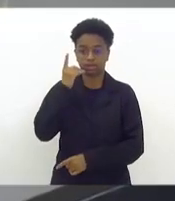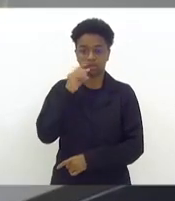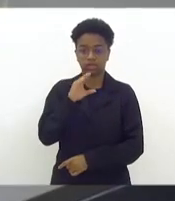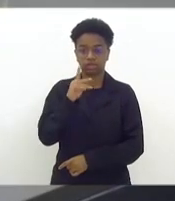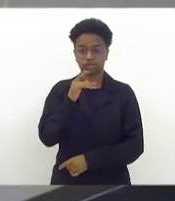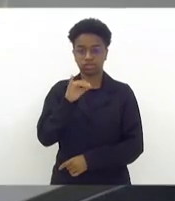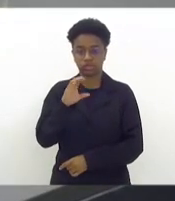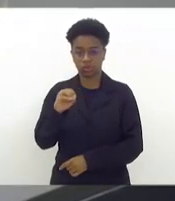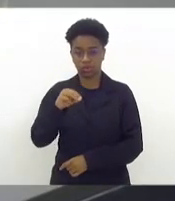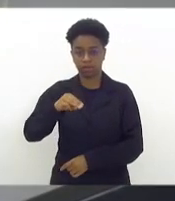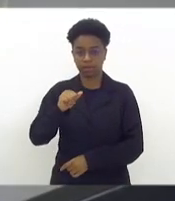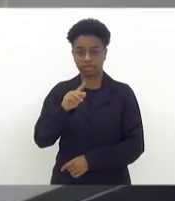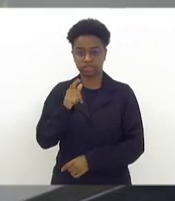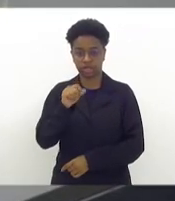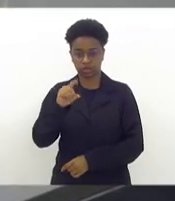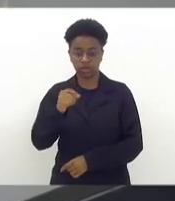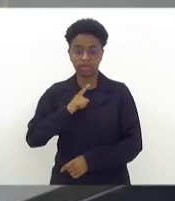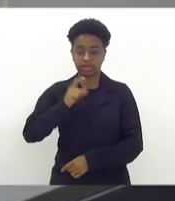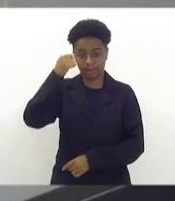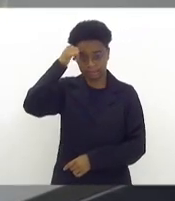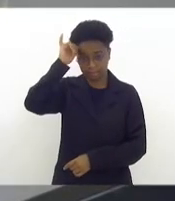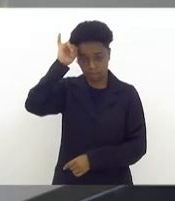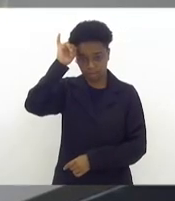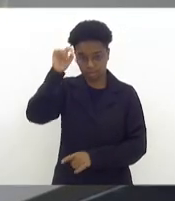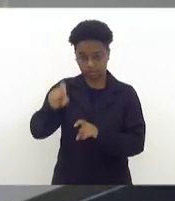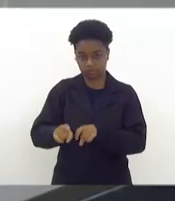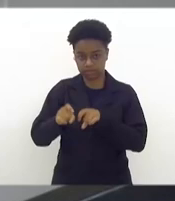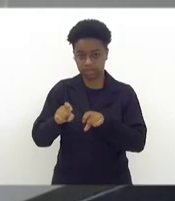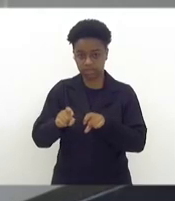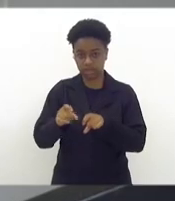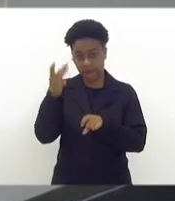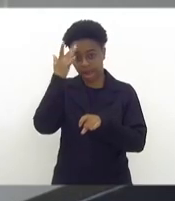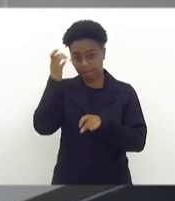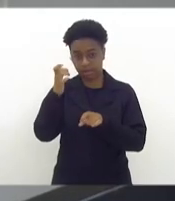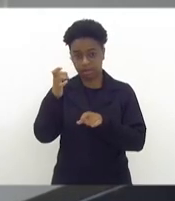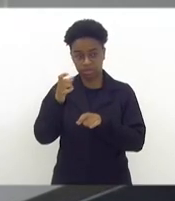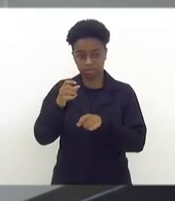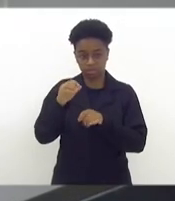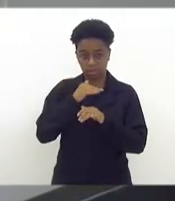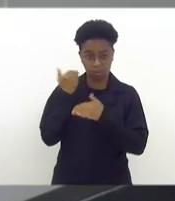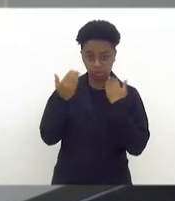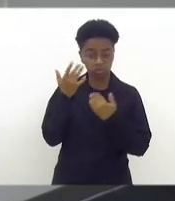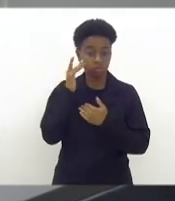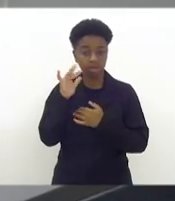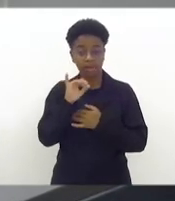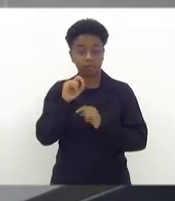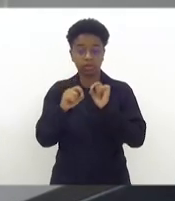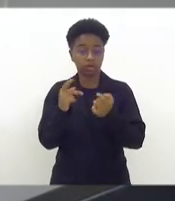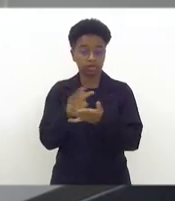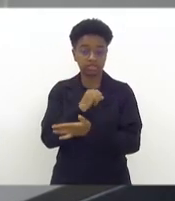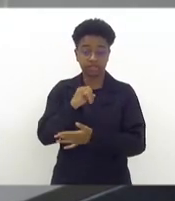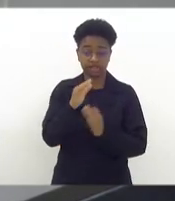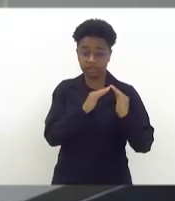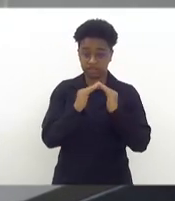com seus bois na fazenda. E aí os bois amanhecem mortos. ele não sabe se foi o chupa-cabra, se foi o